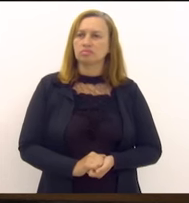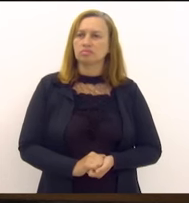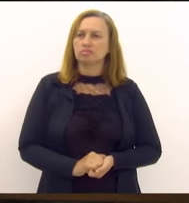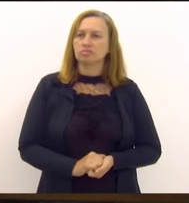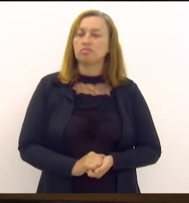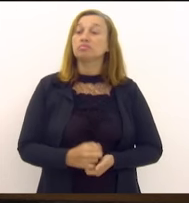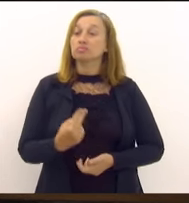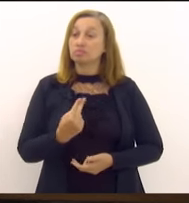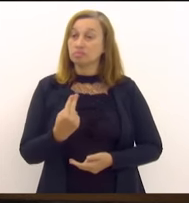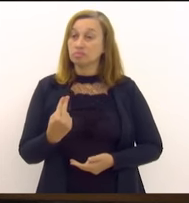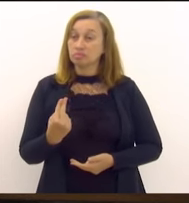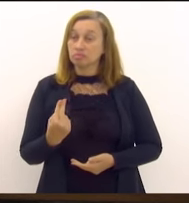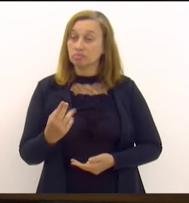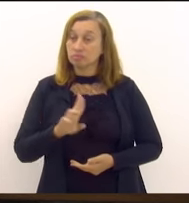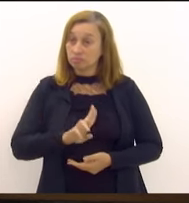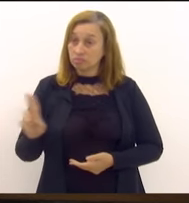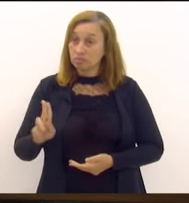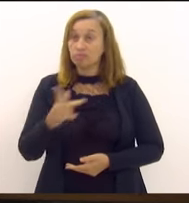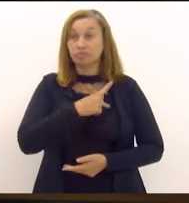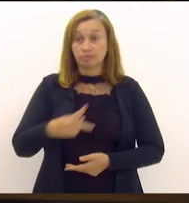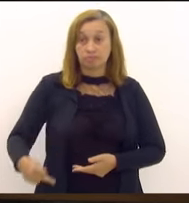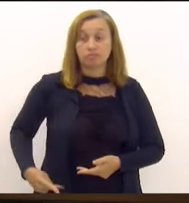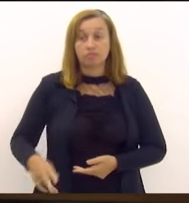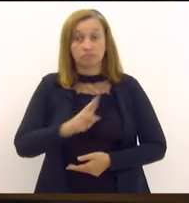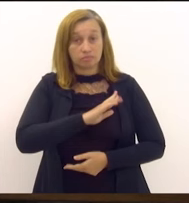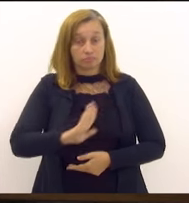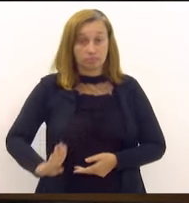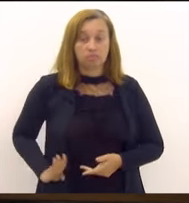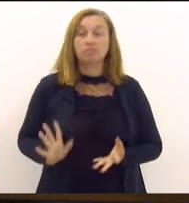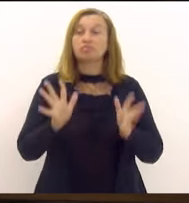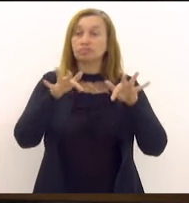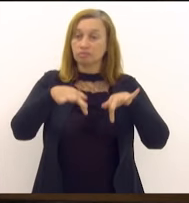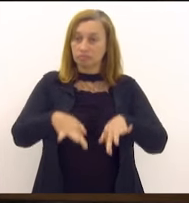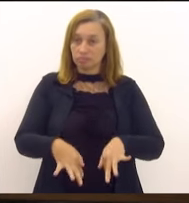em nome do presidente Rodrigo Bacelar, dou